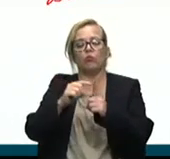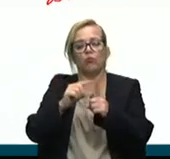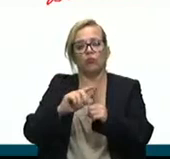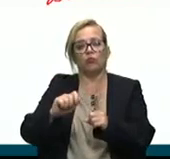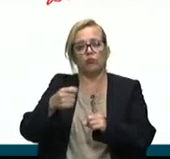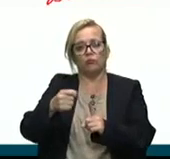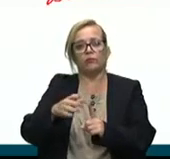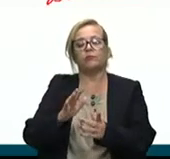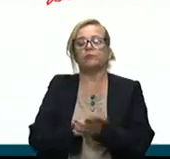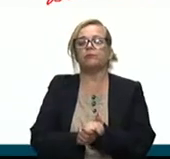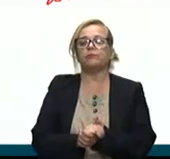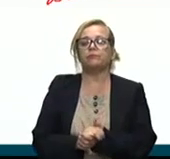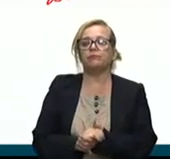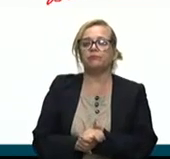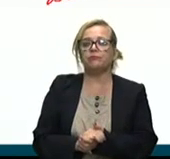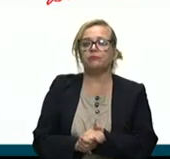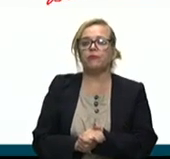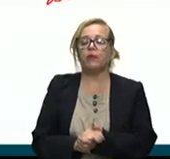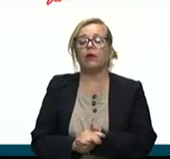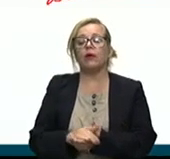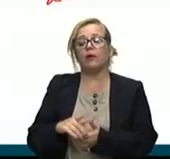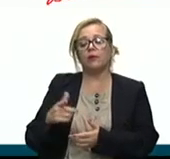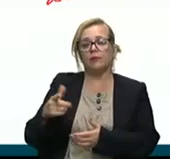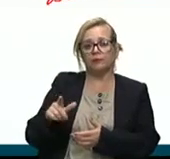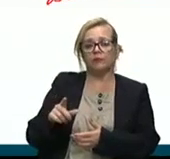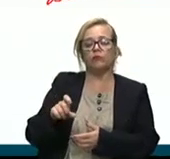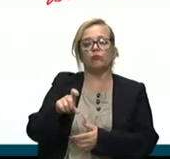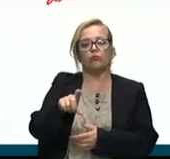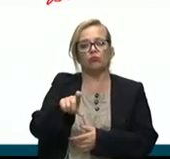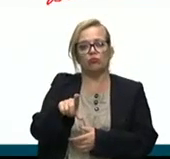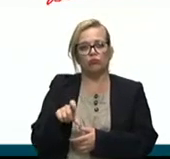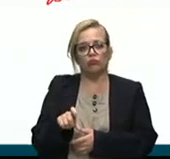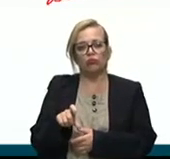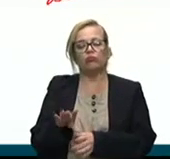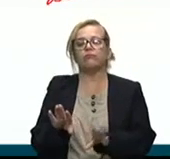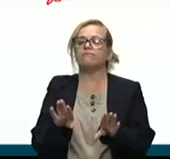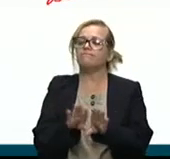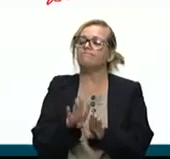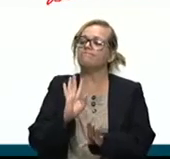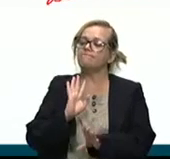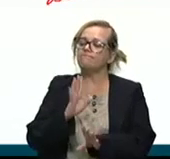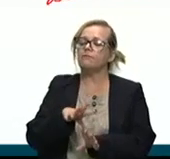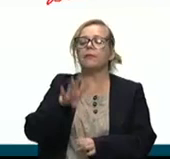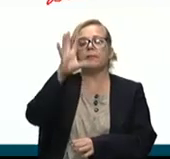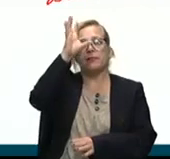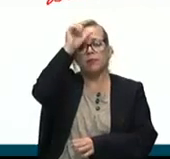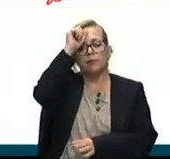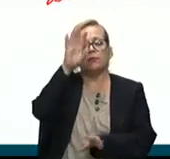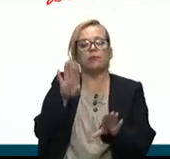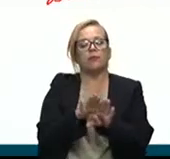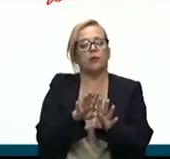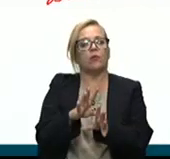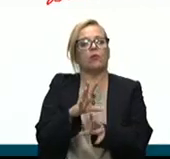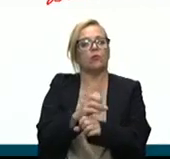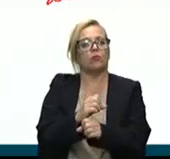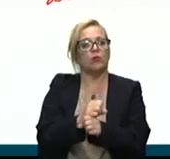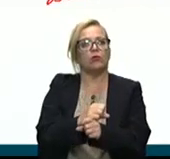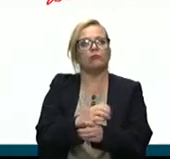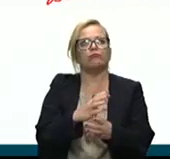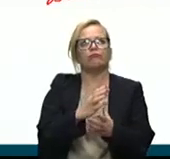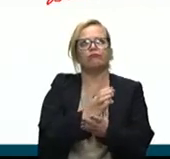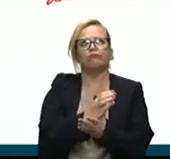E o dp de x é o desvio padrão para a variável x. E o desvio padrão nós já aprendemos a calcular também na